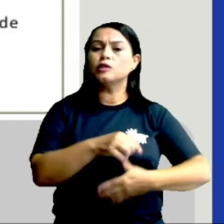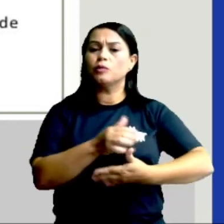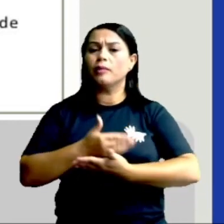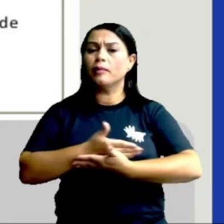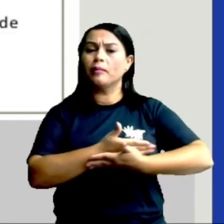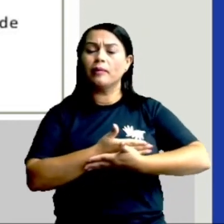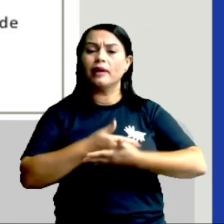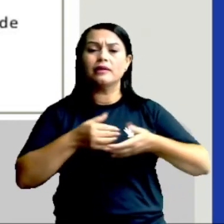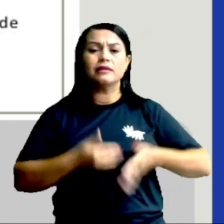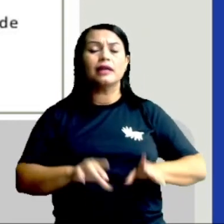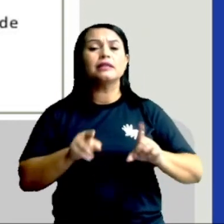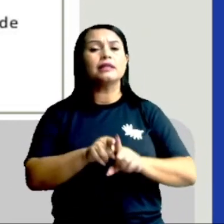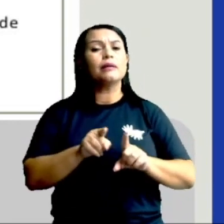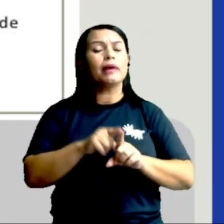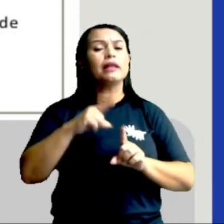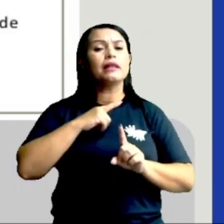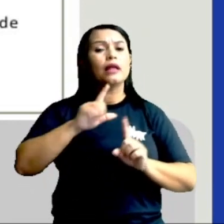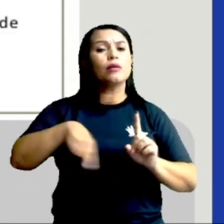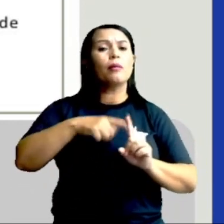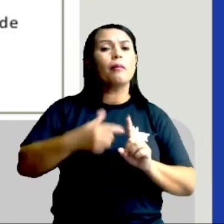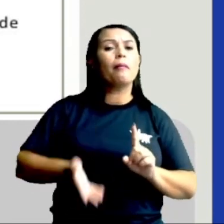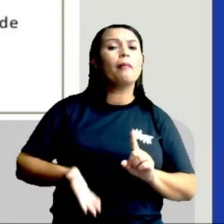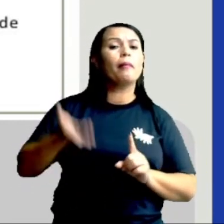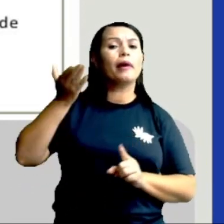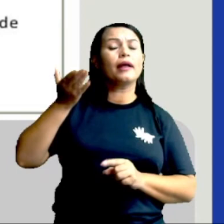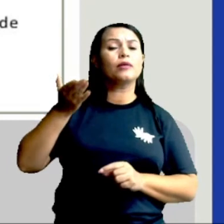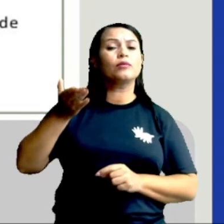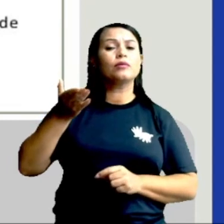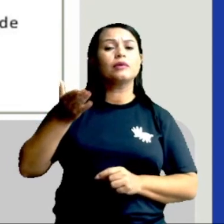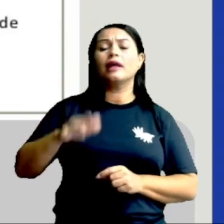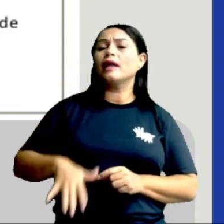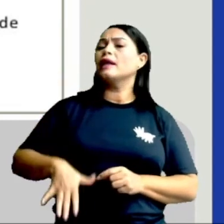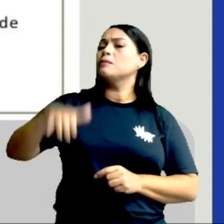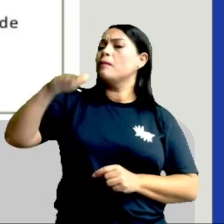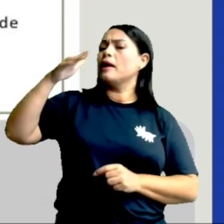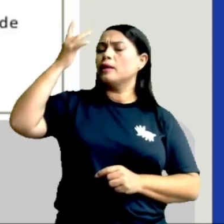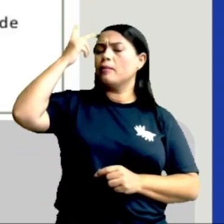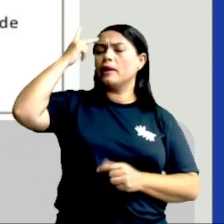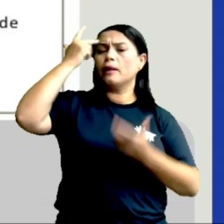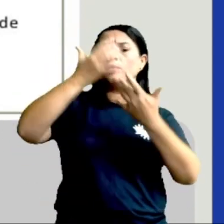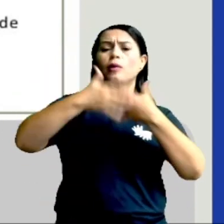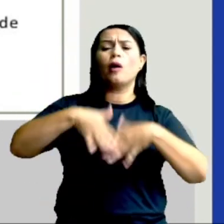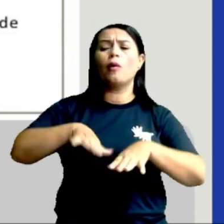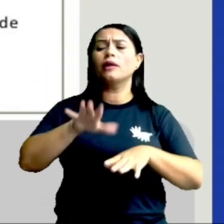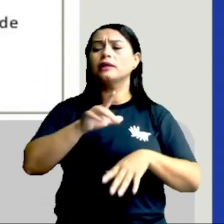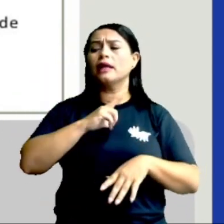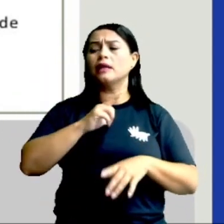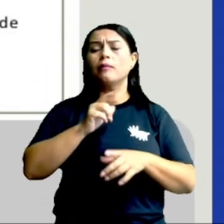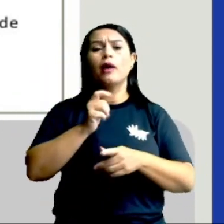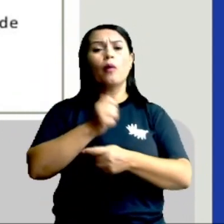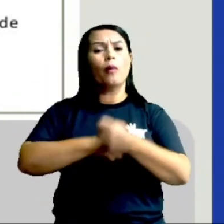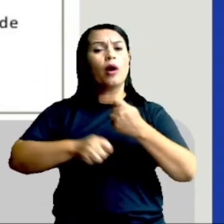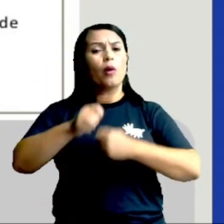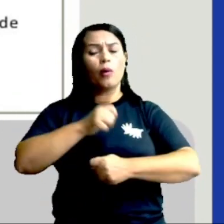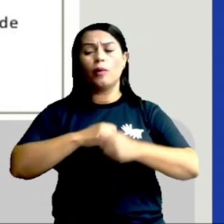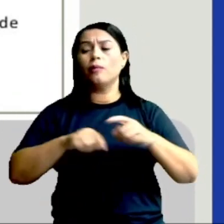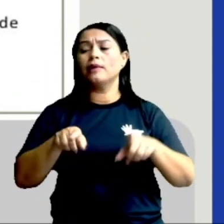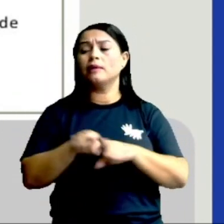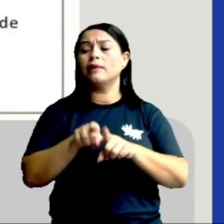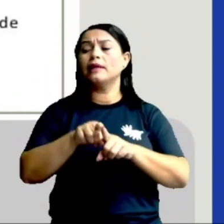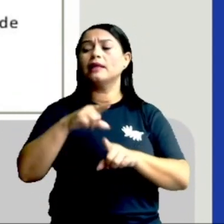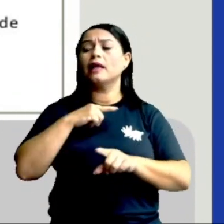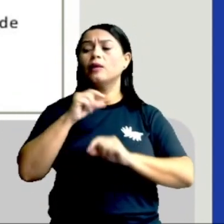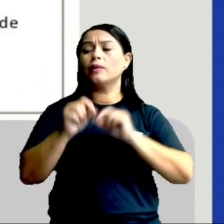aumento da taxa de crescimento natural. A parte econômica tem o aumento da população ativa